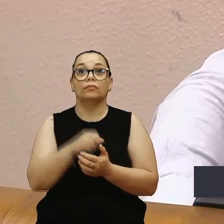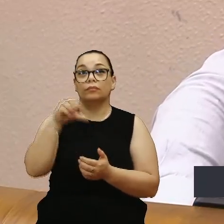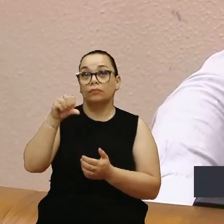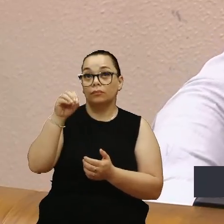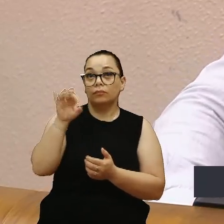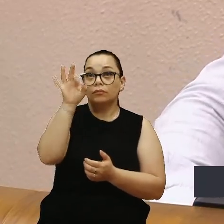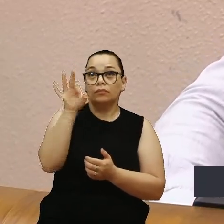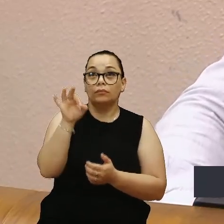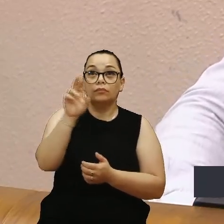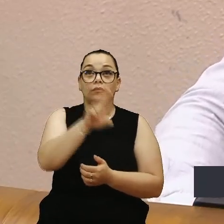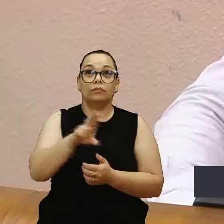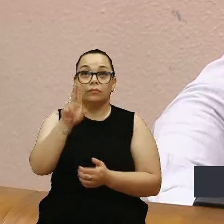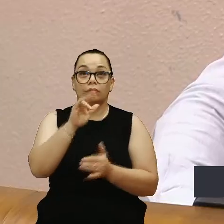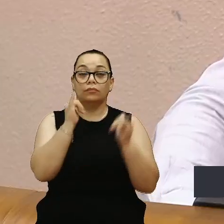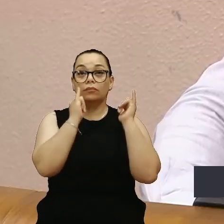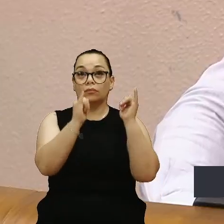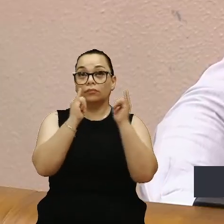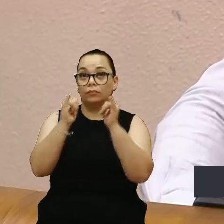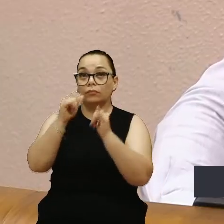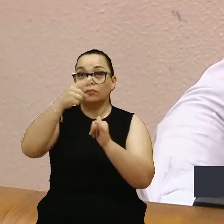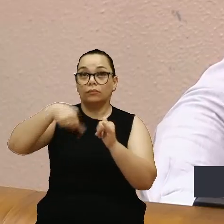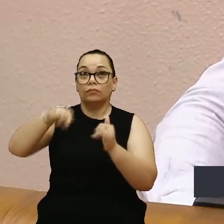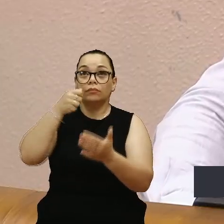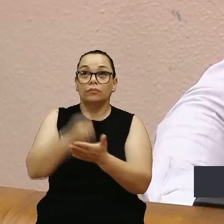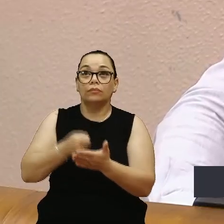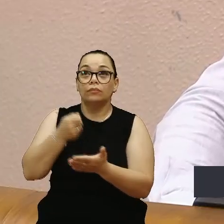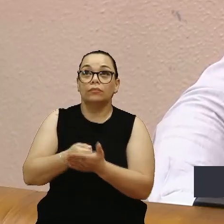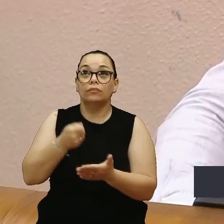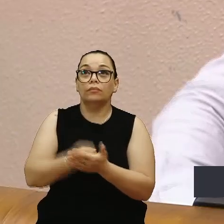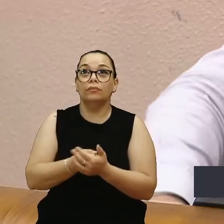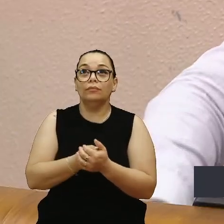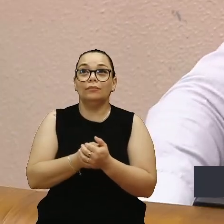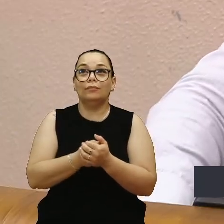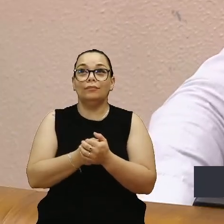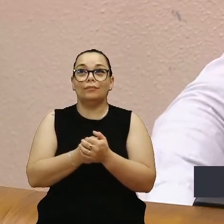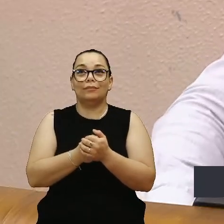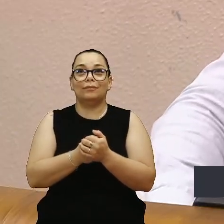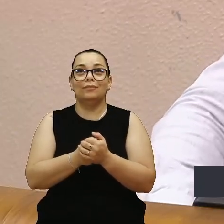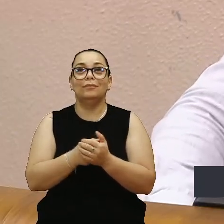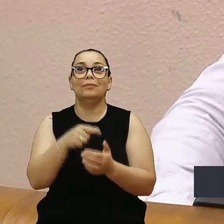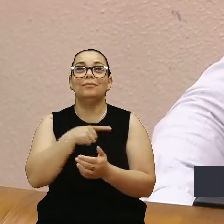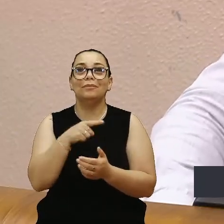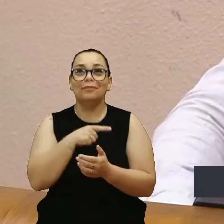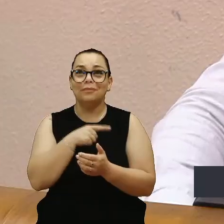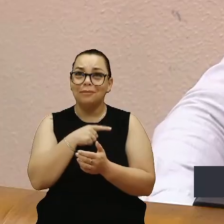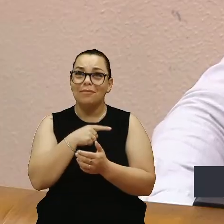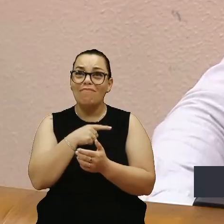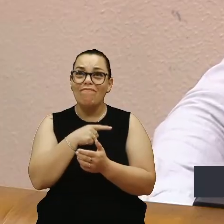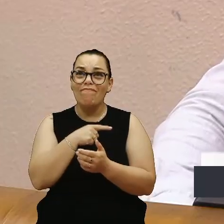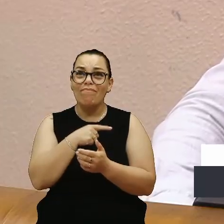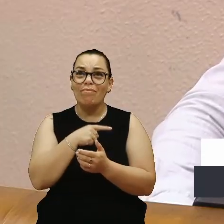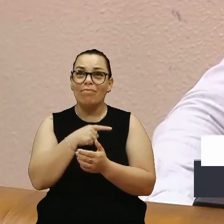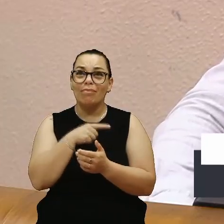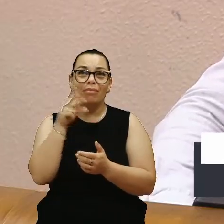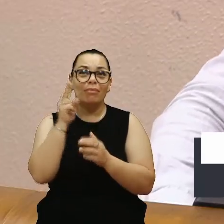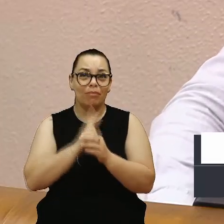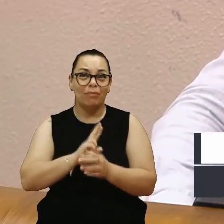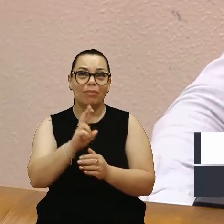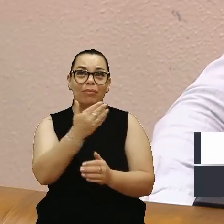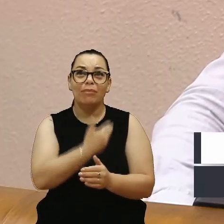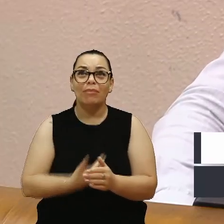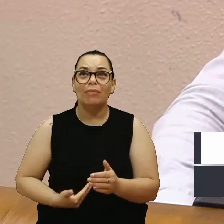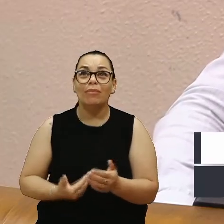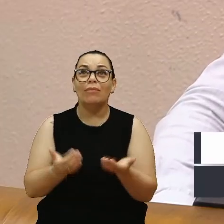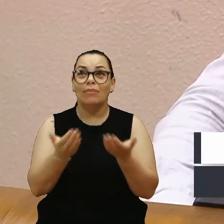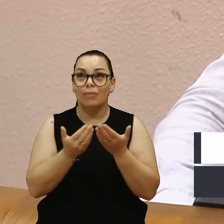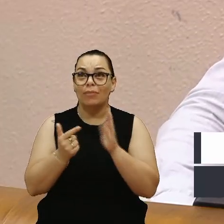90% utilizam fretamento, que nós lutamos para que haja uma redução de 6% para 1,5%, e temos pensado saídas que serão em breve apresentadas ao governo. Mas eu